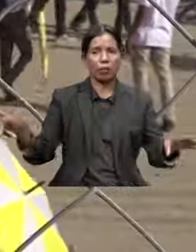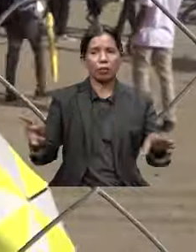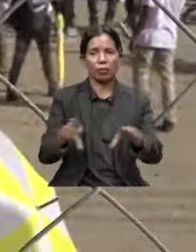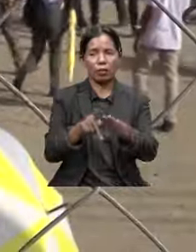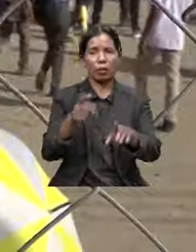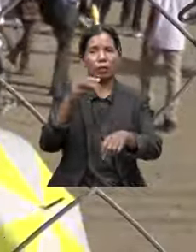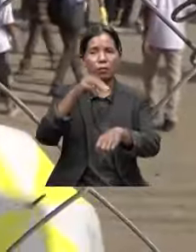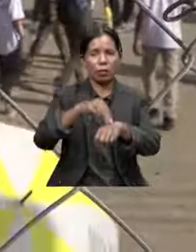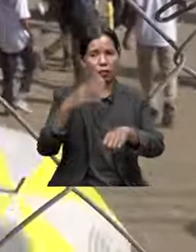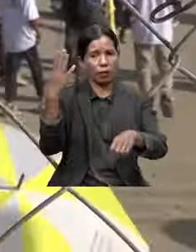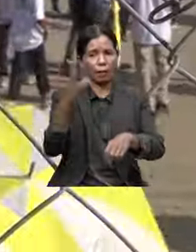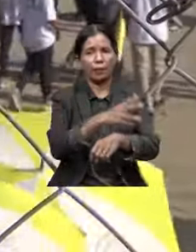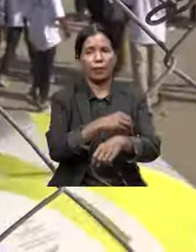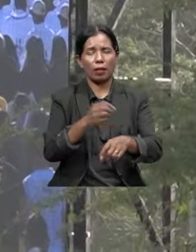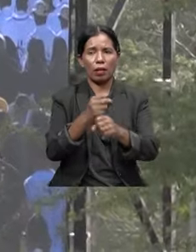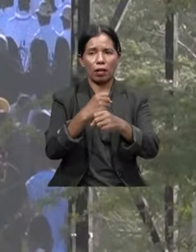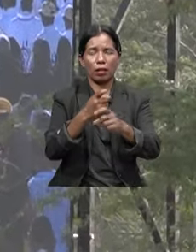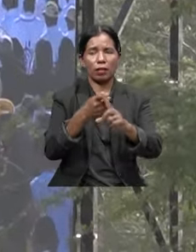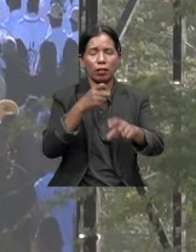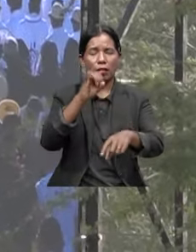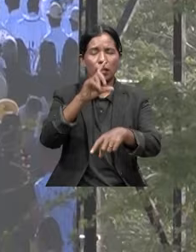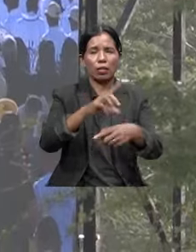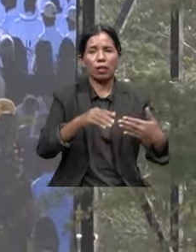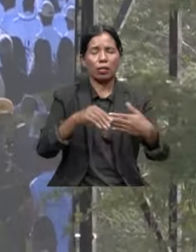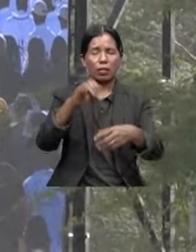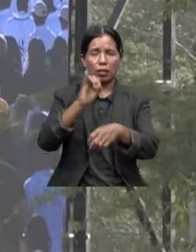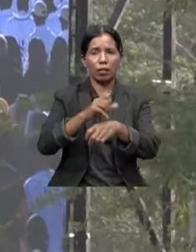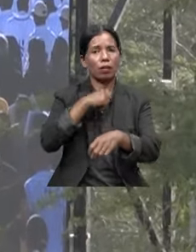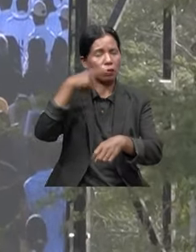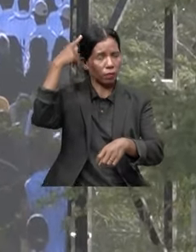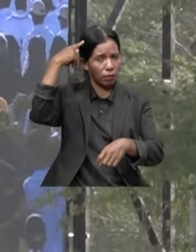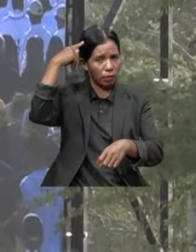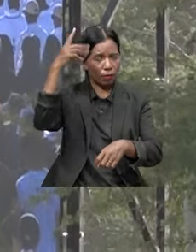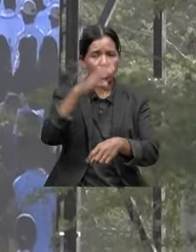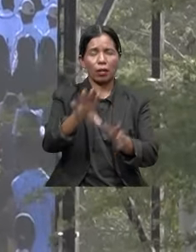missa solene, nebe mak presidio Rússi líder igreja católica romana, no